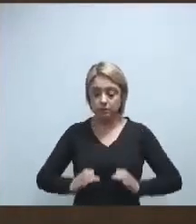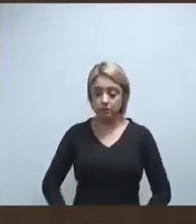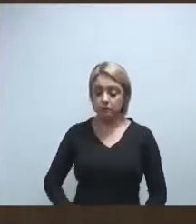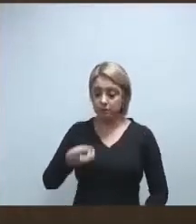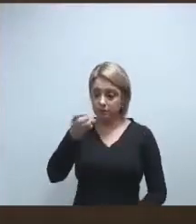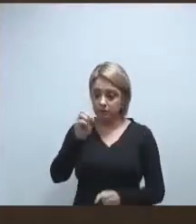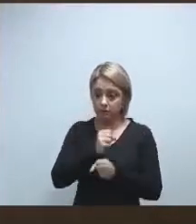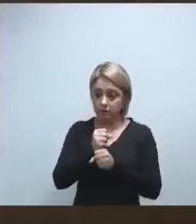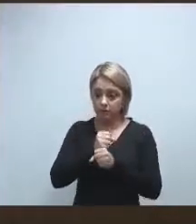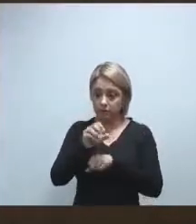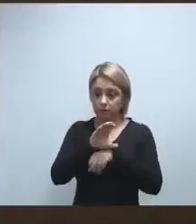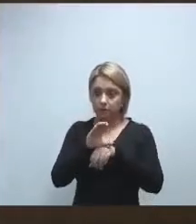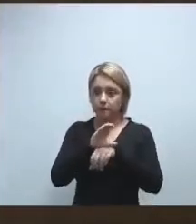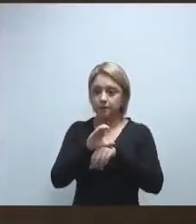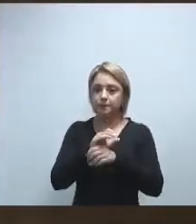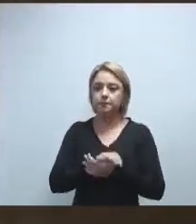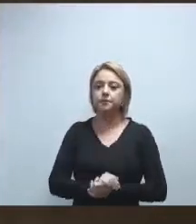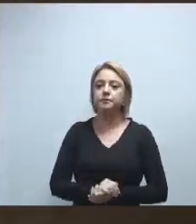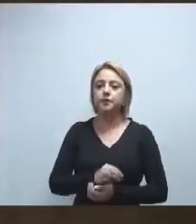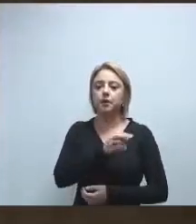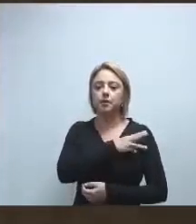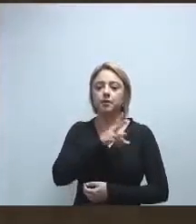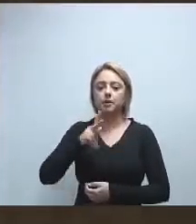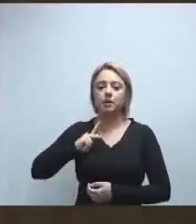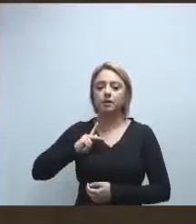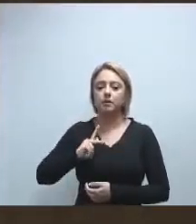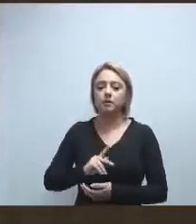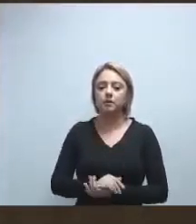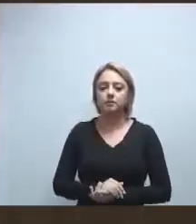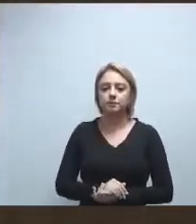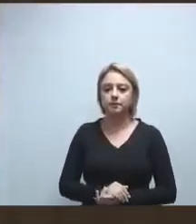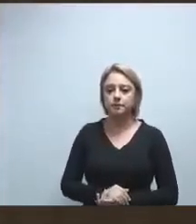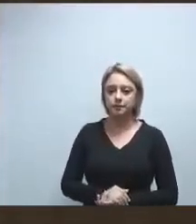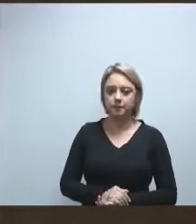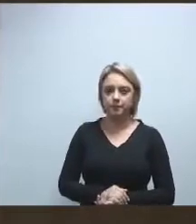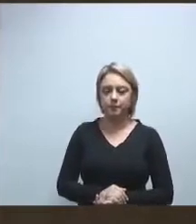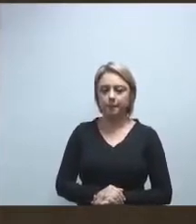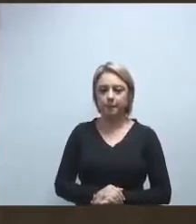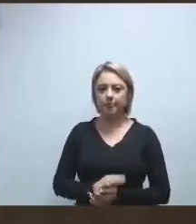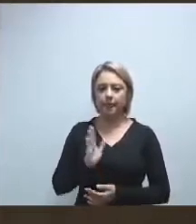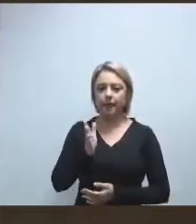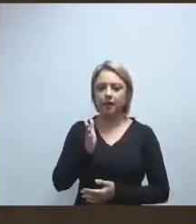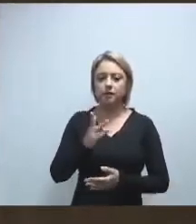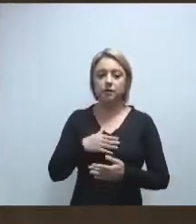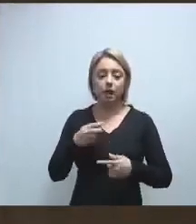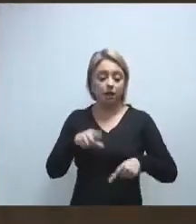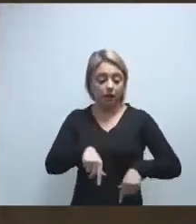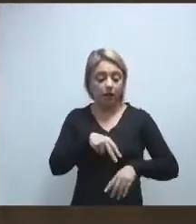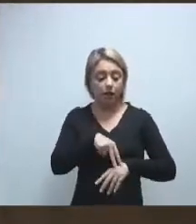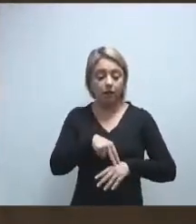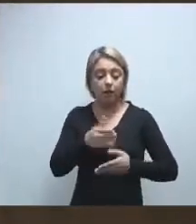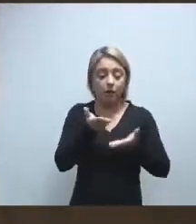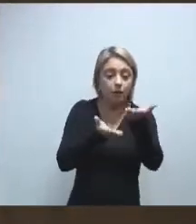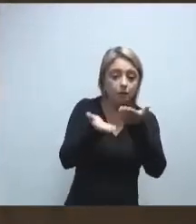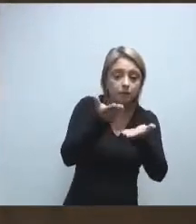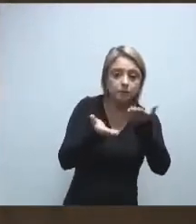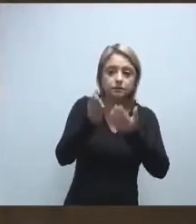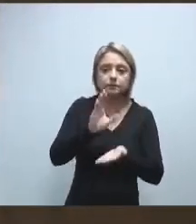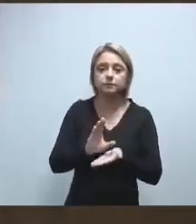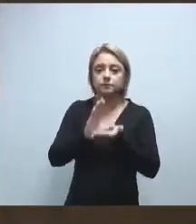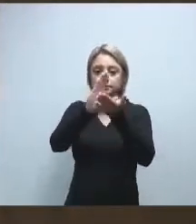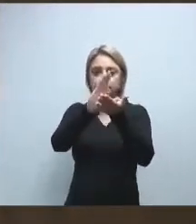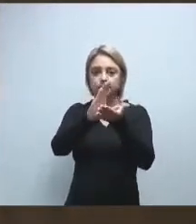anos a constituição o ministério público na constituinte na constituinte já se encontra o palco mediador o conselheiro